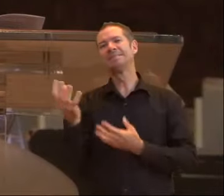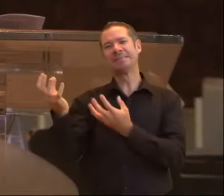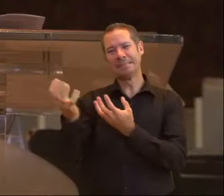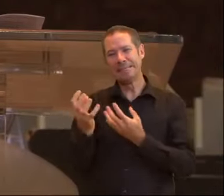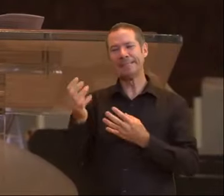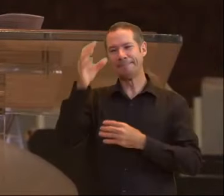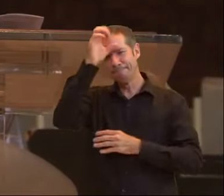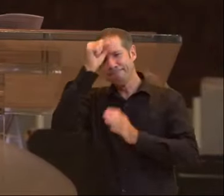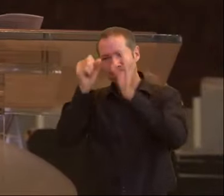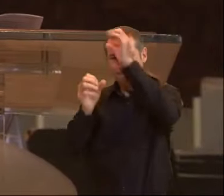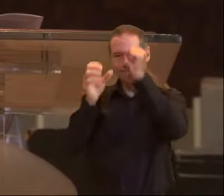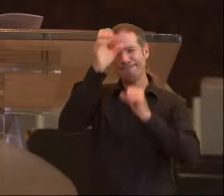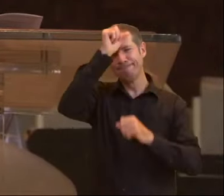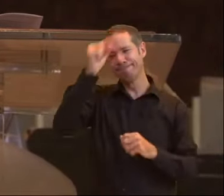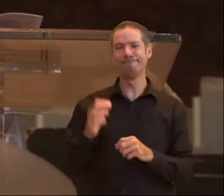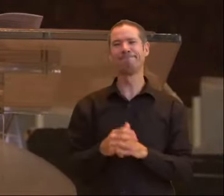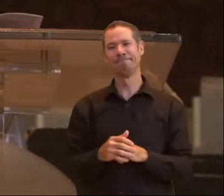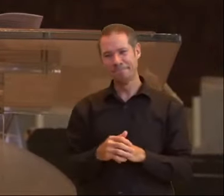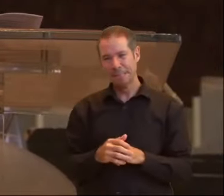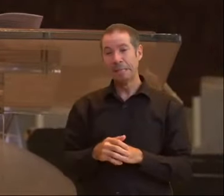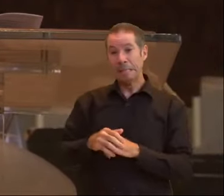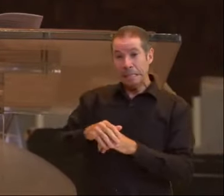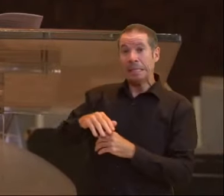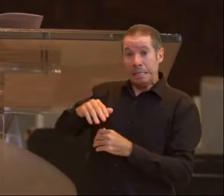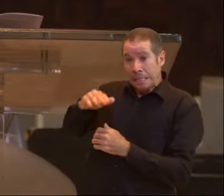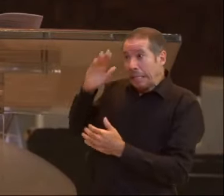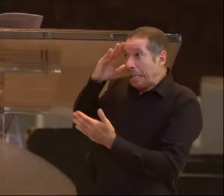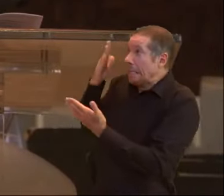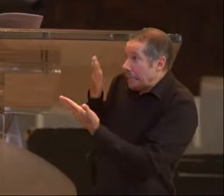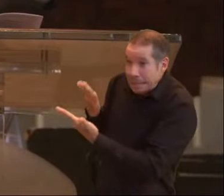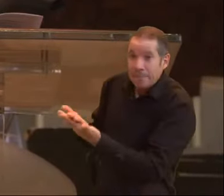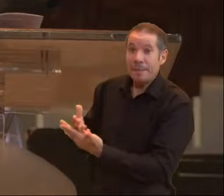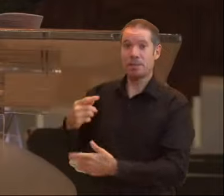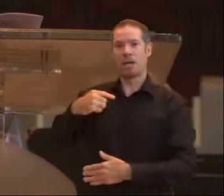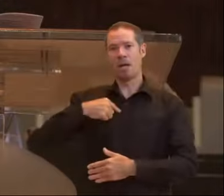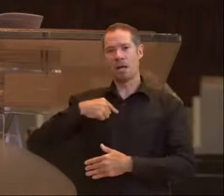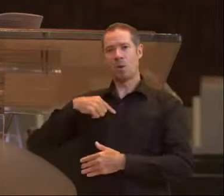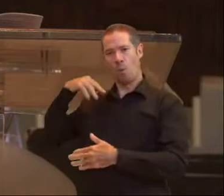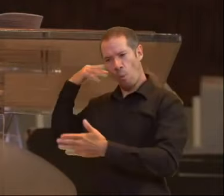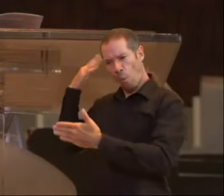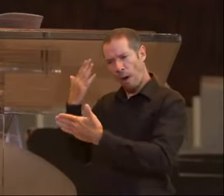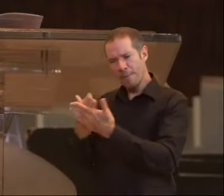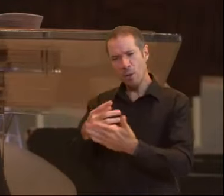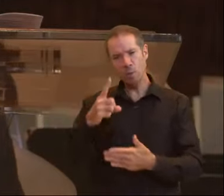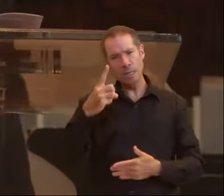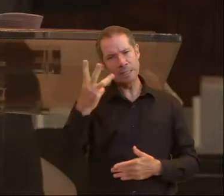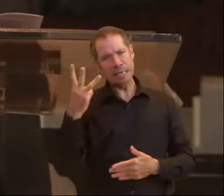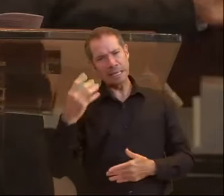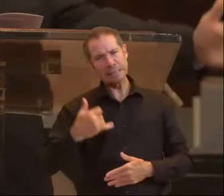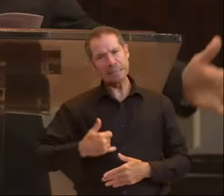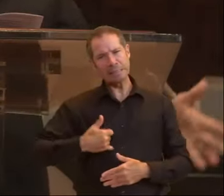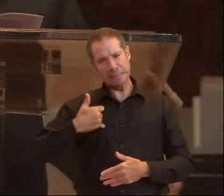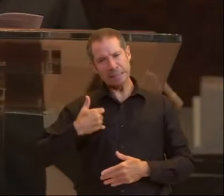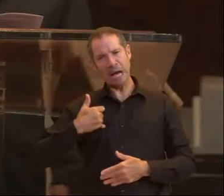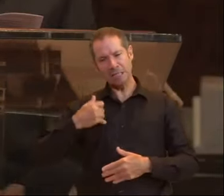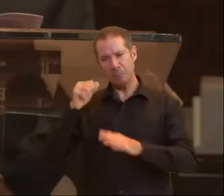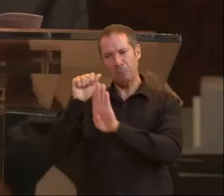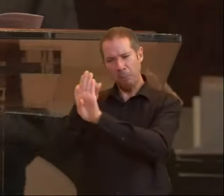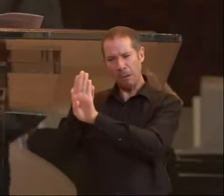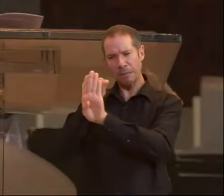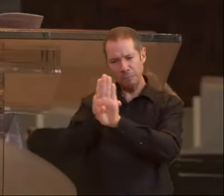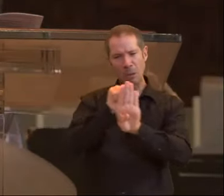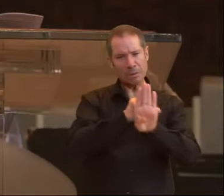queriam aprender, eram tementes, e eu caminhei até os 13 anos com eles, batendo em várias